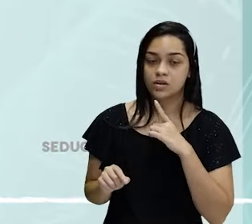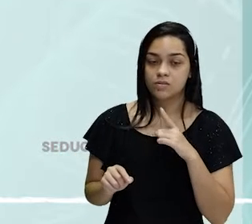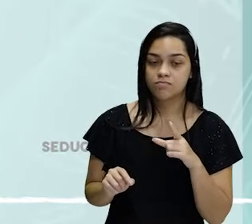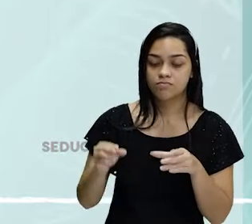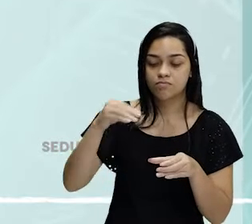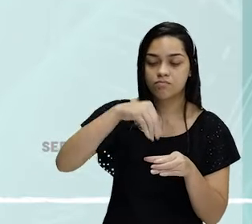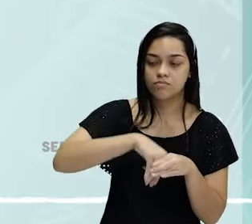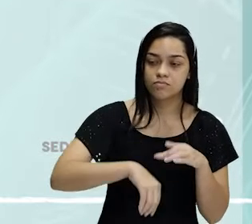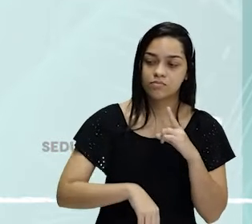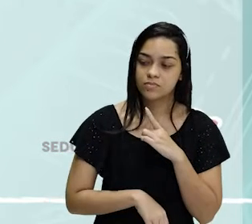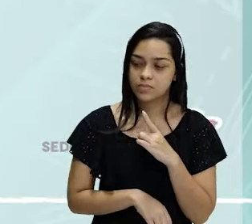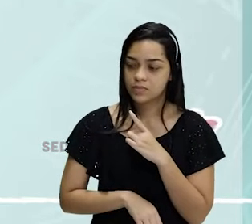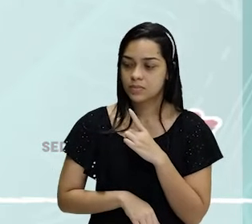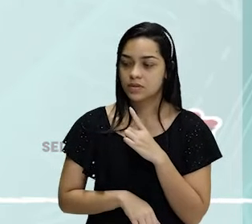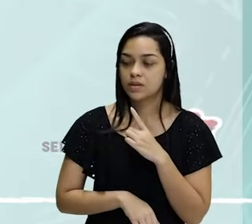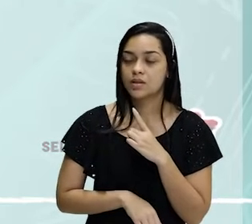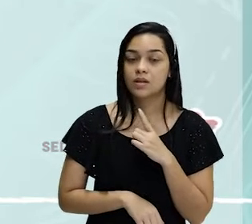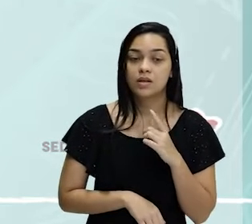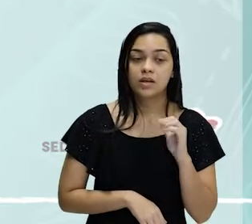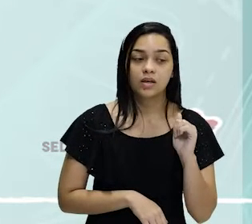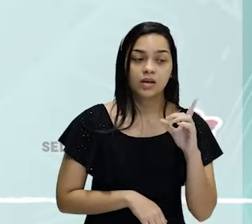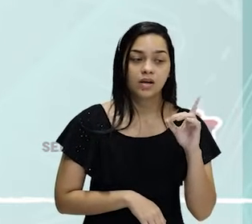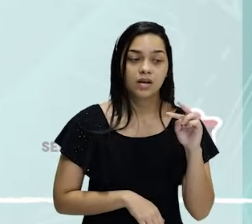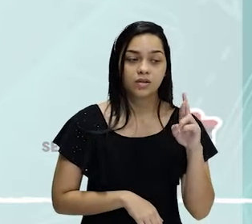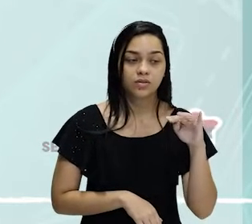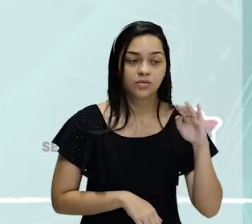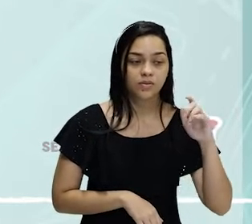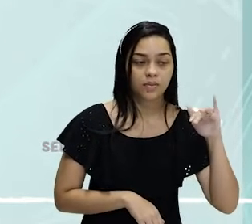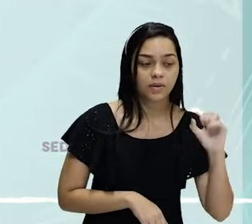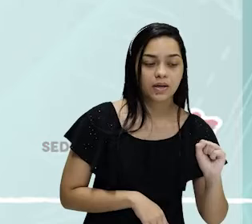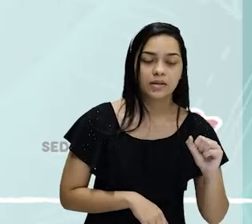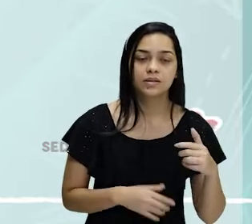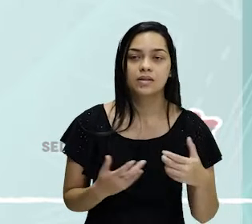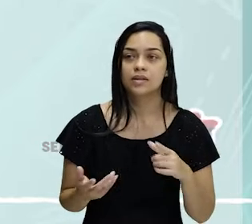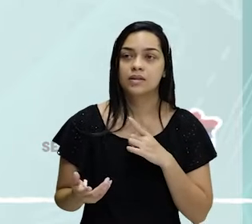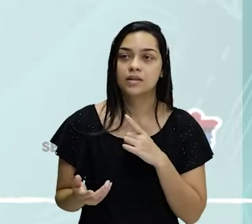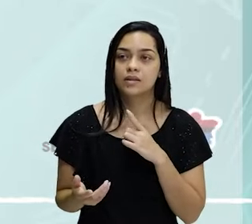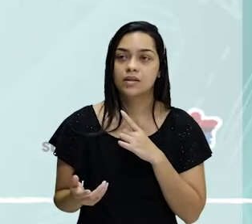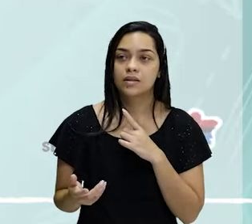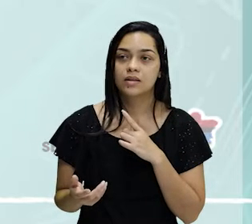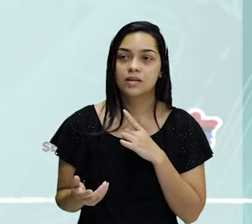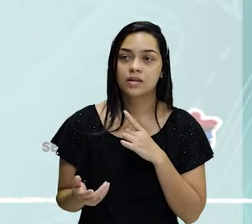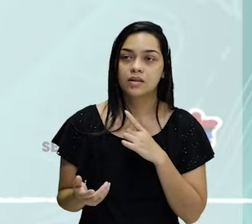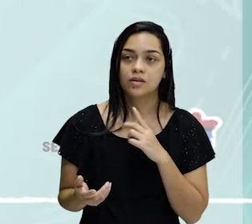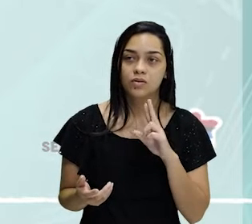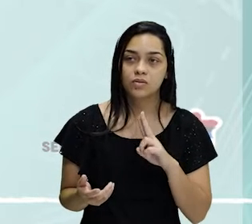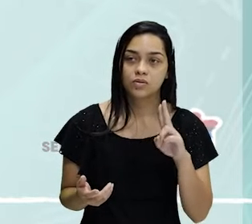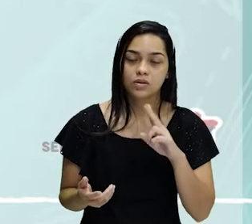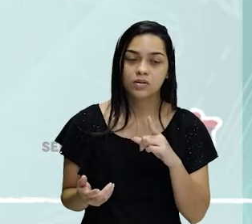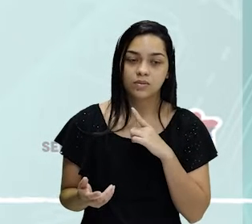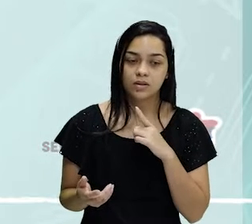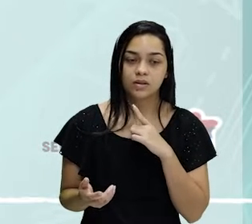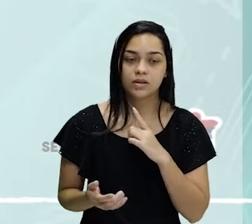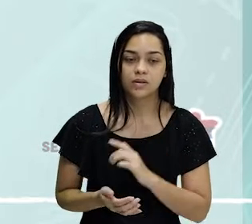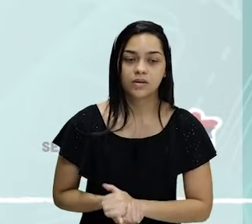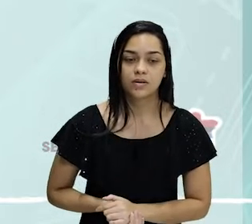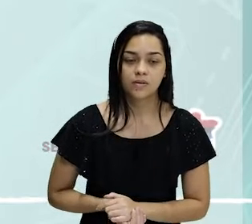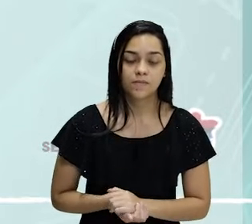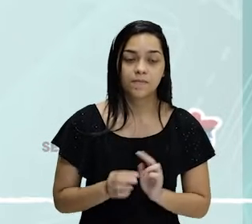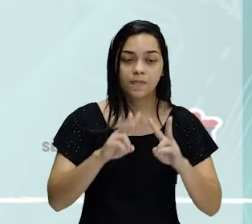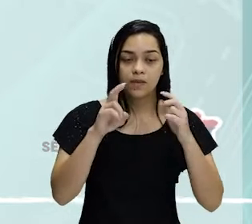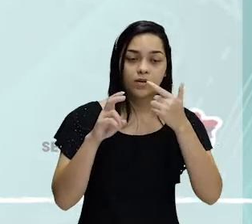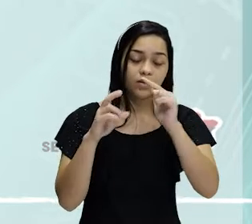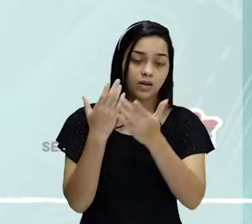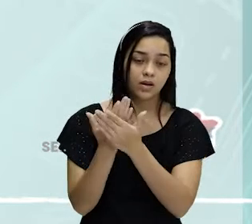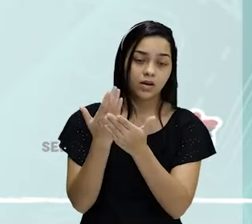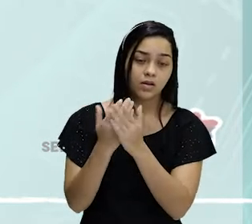para as substantivas e temos as adverbiais, que no caso, será usada para as orações adverbiais, tema de outra aula, tá